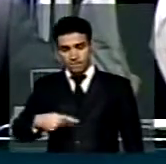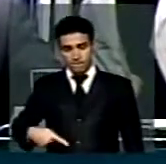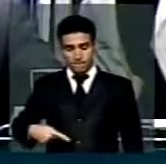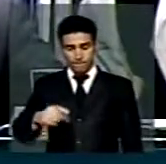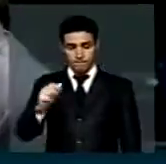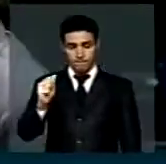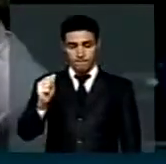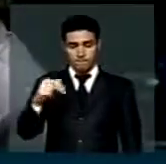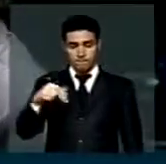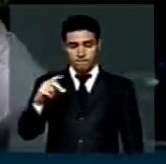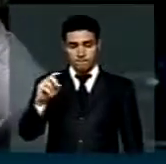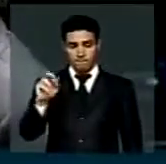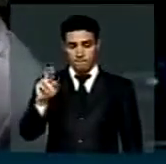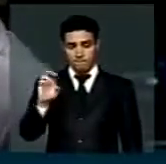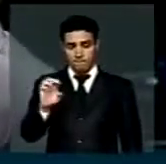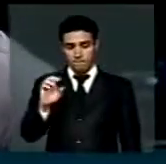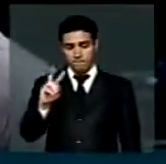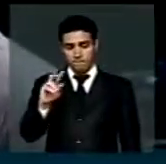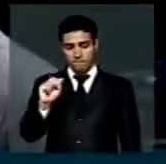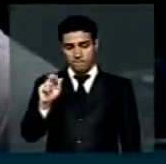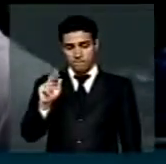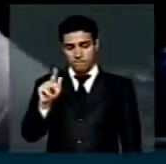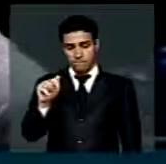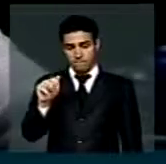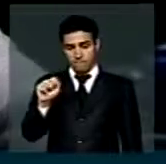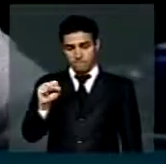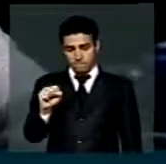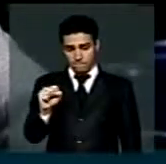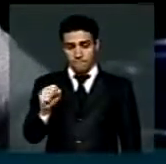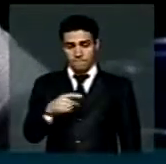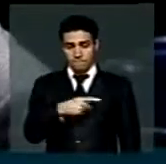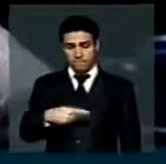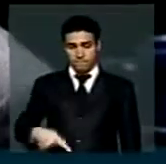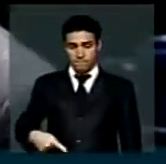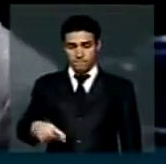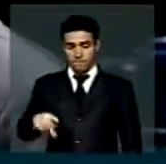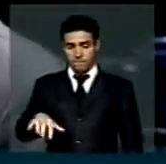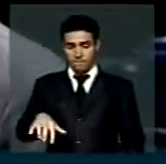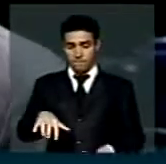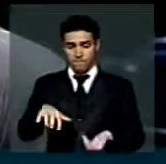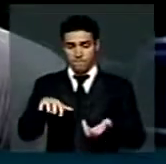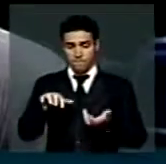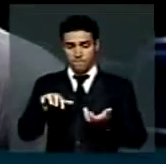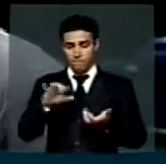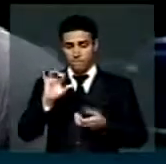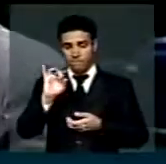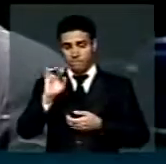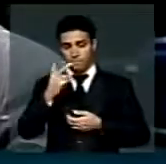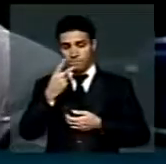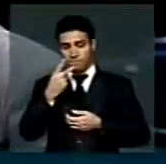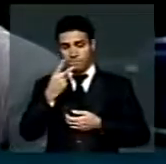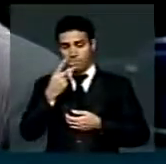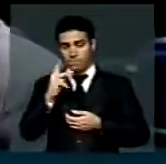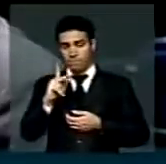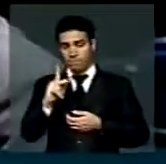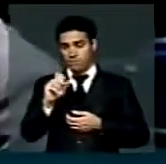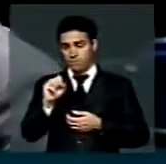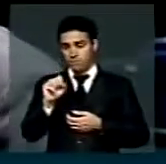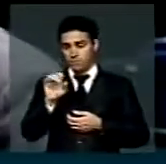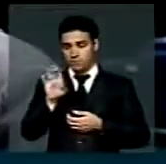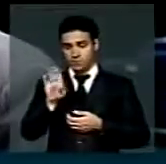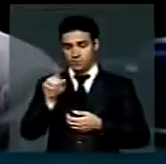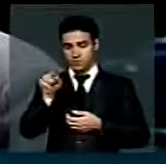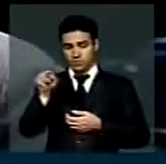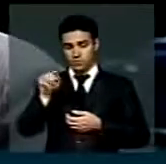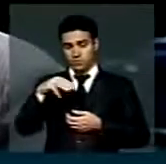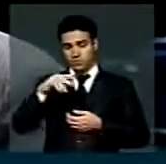Vargas, desse congresso. Somente para dizer que o PSB reconhece no deputado Miguel Correia